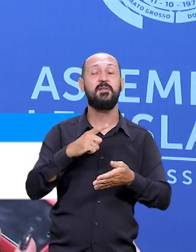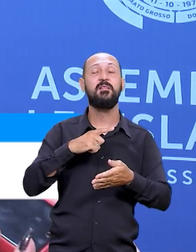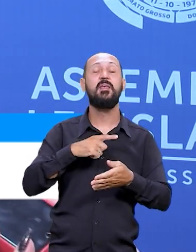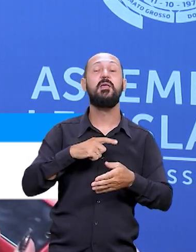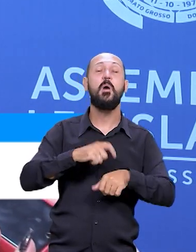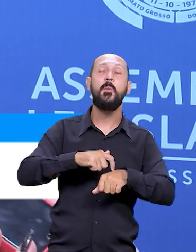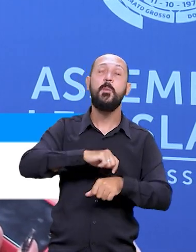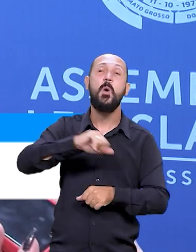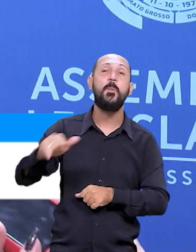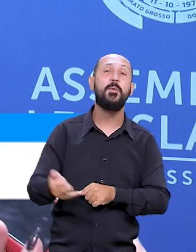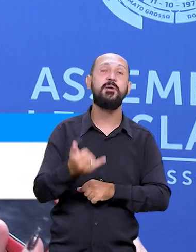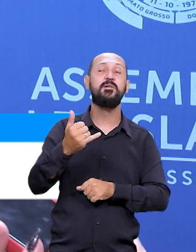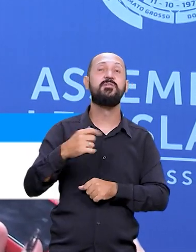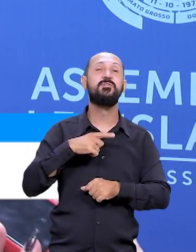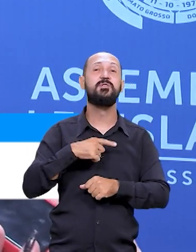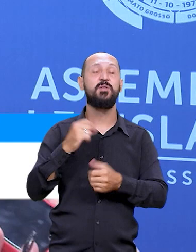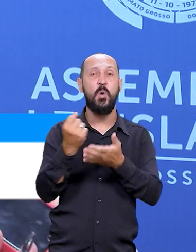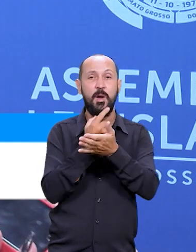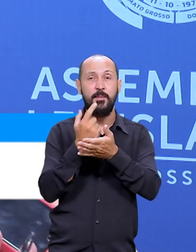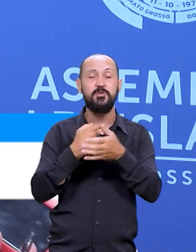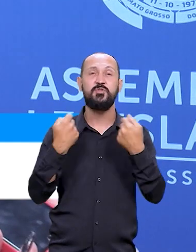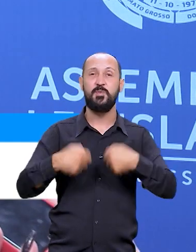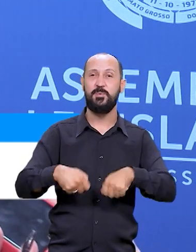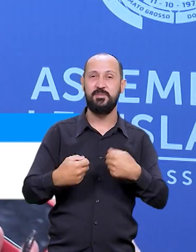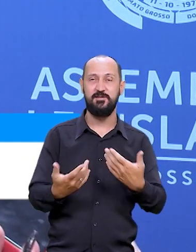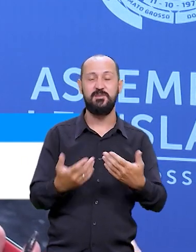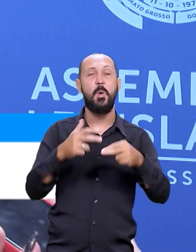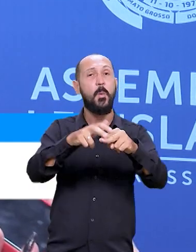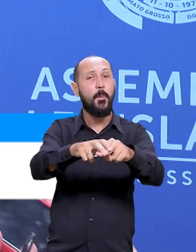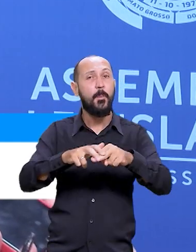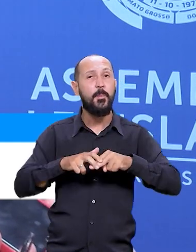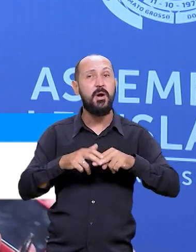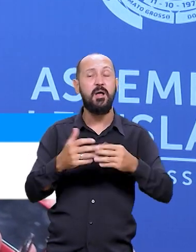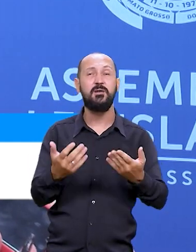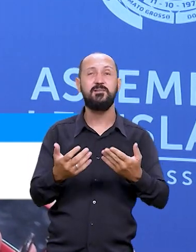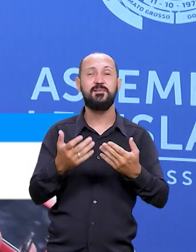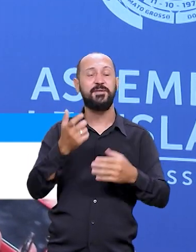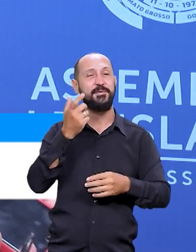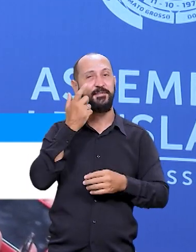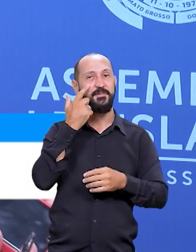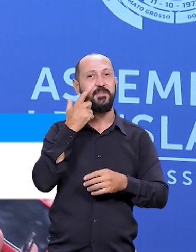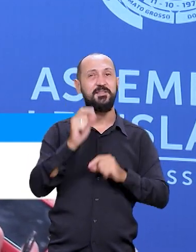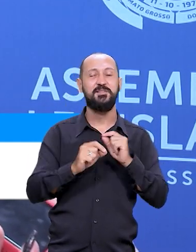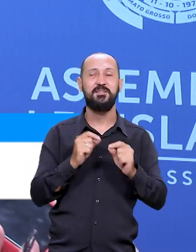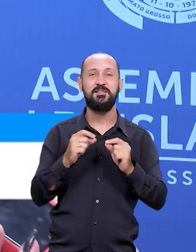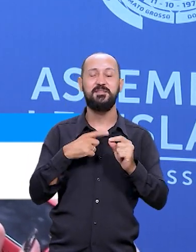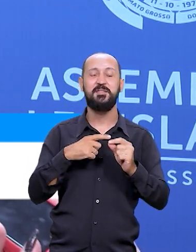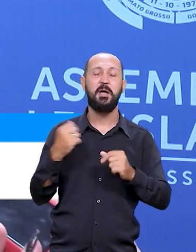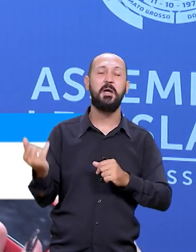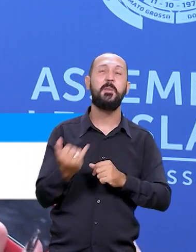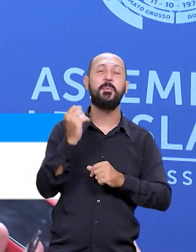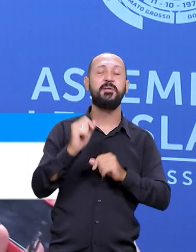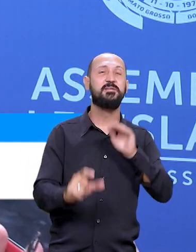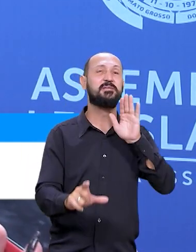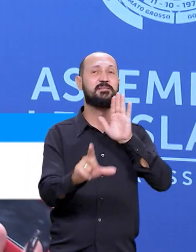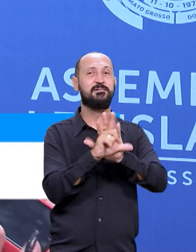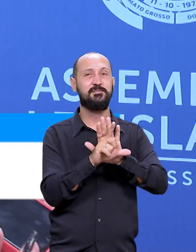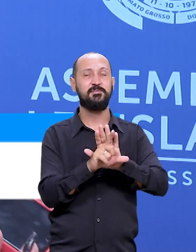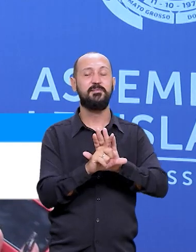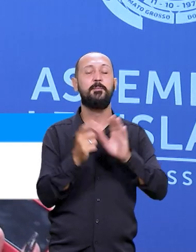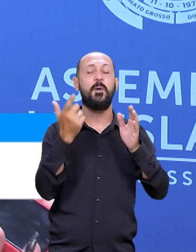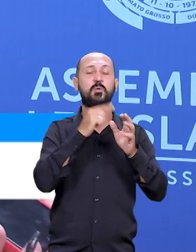a oportunidade de dar o remédio necessário. Portanto, por isso que eu vejo a importância desta lei